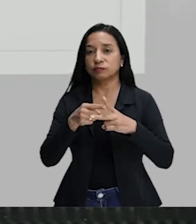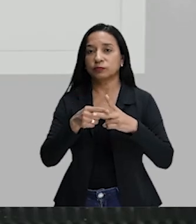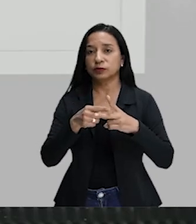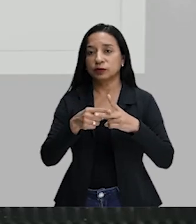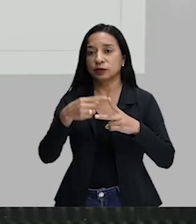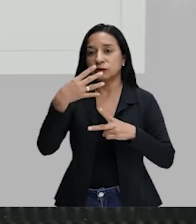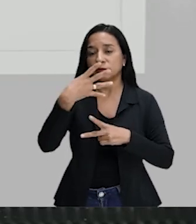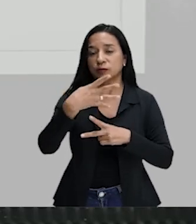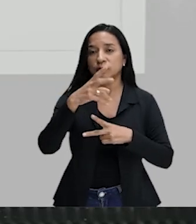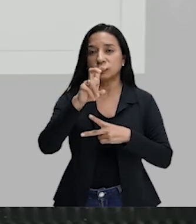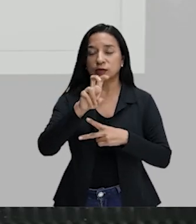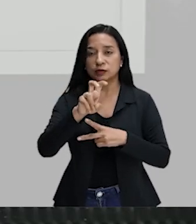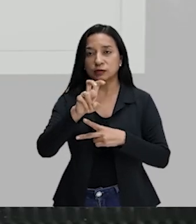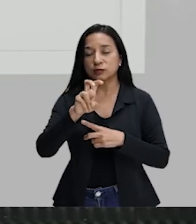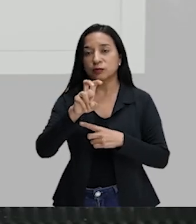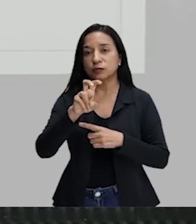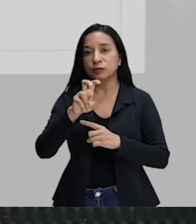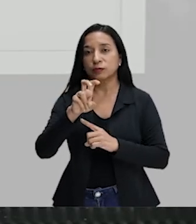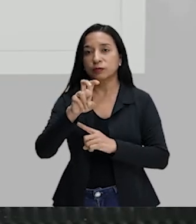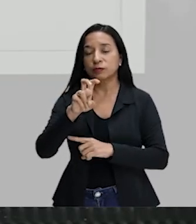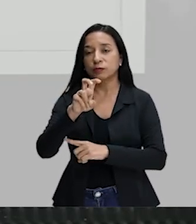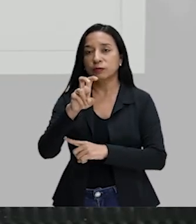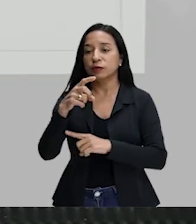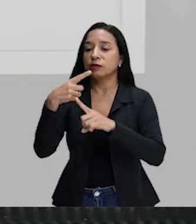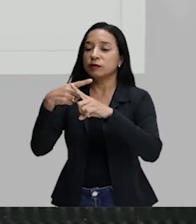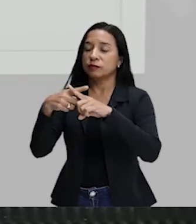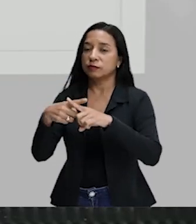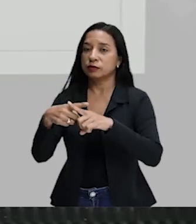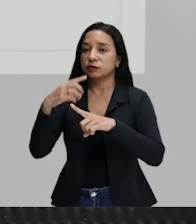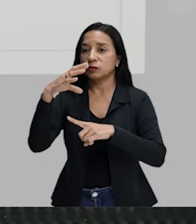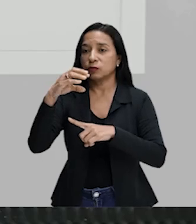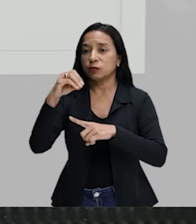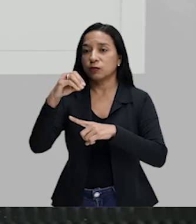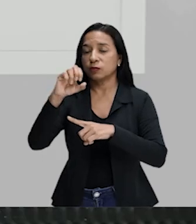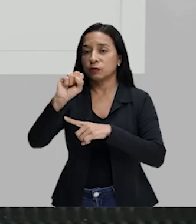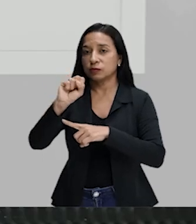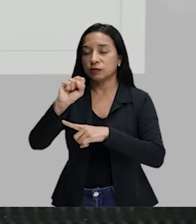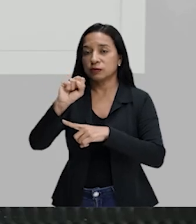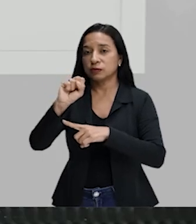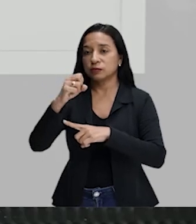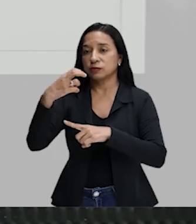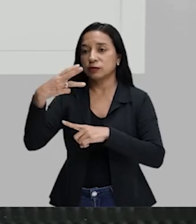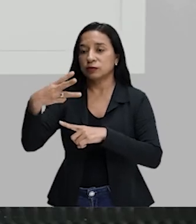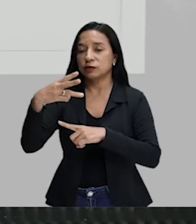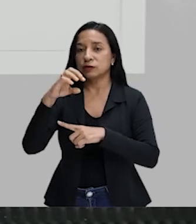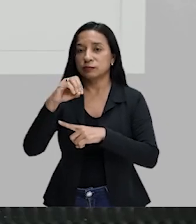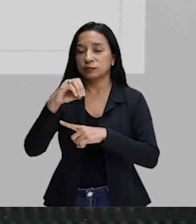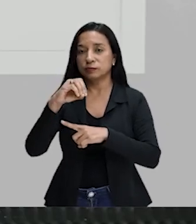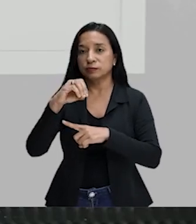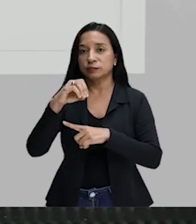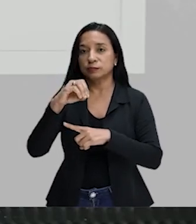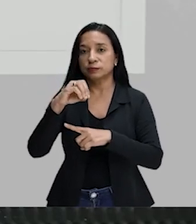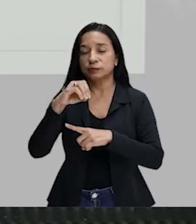de 45 vezes o cosseno de 30